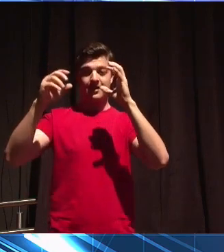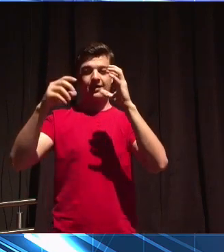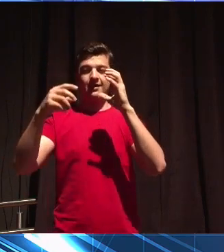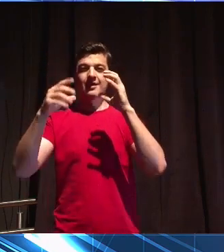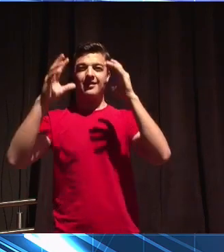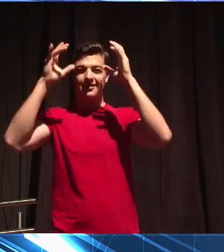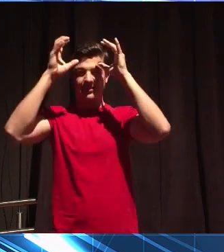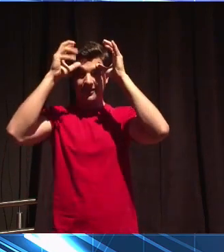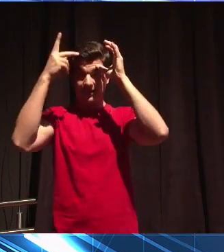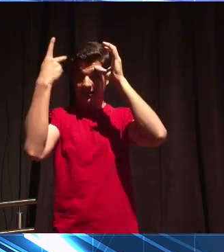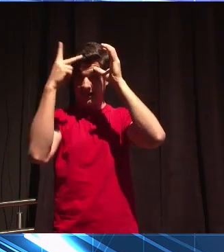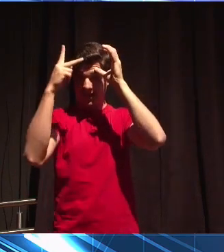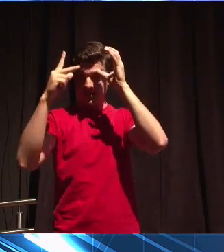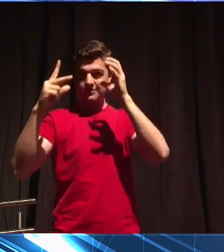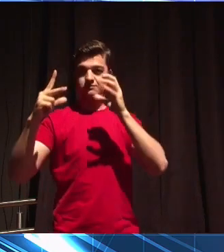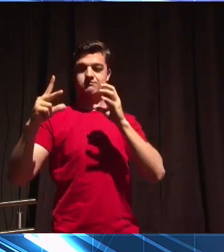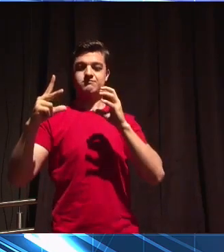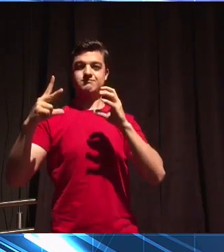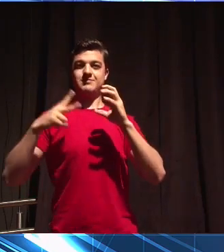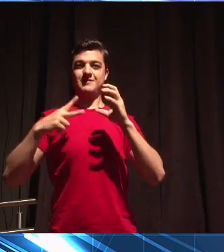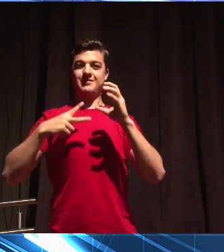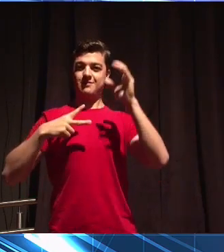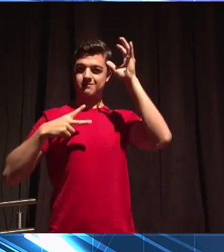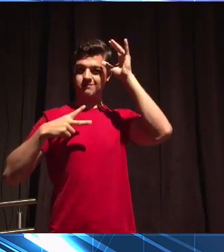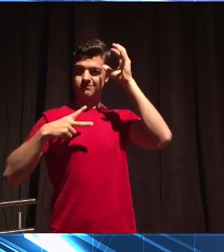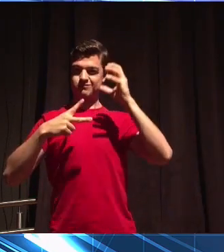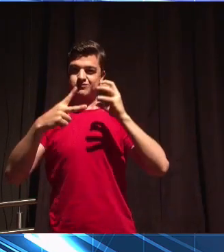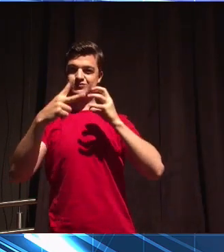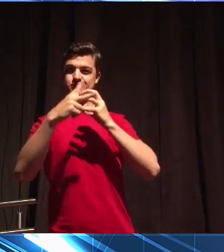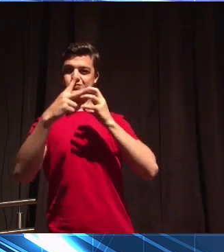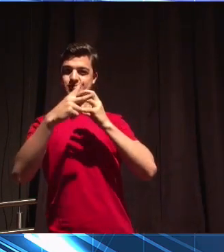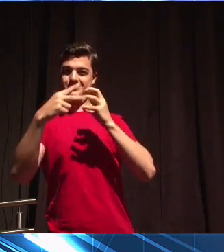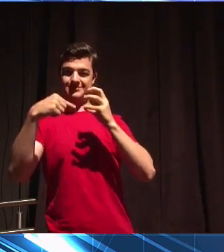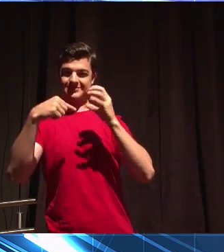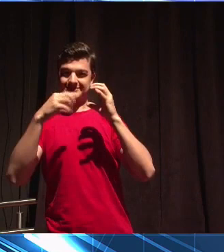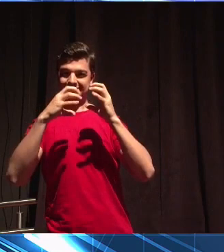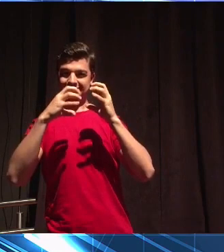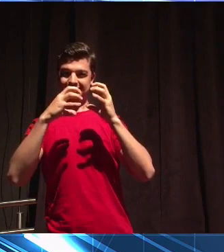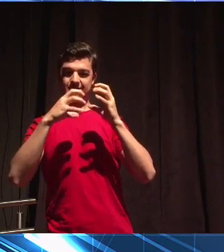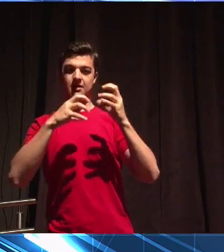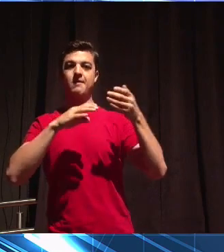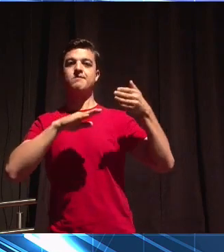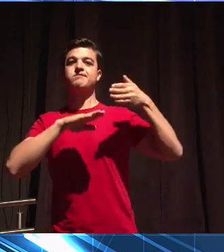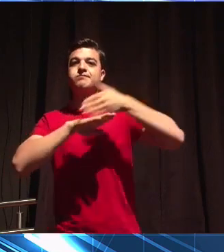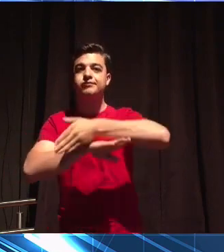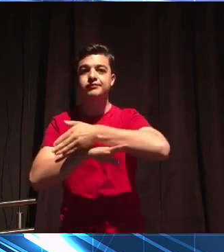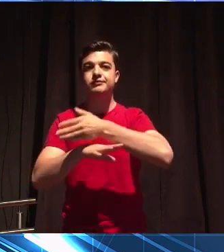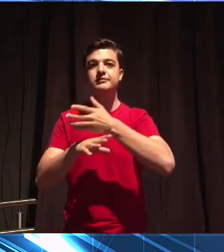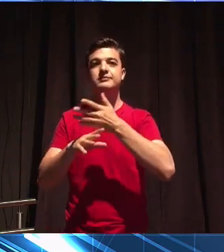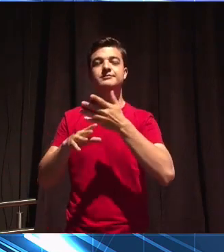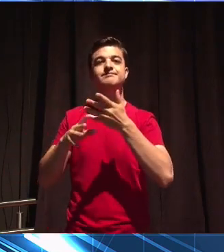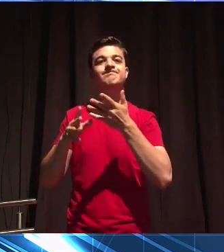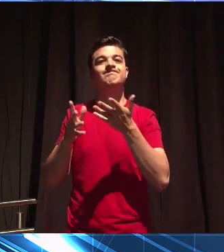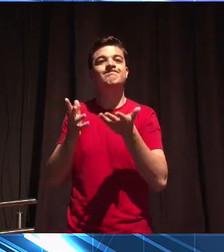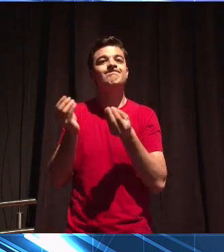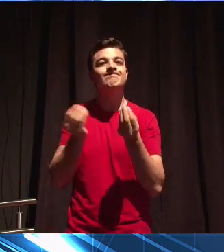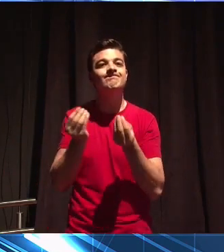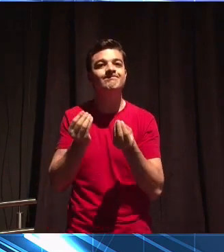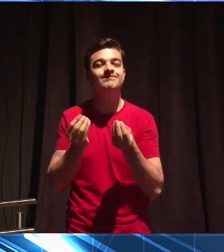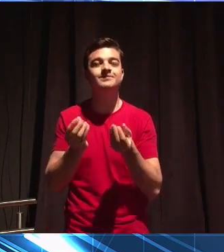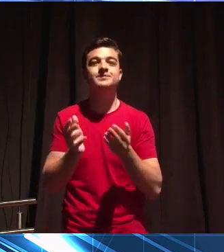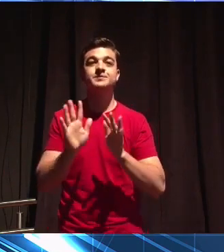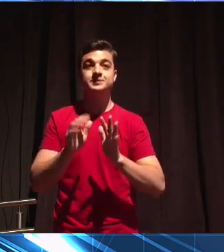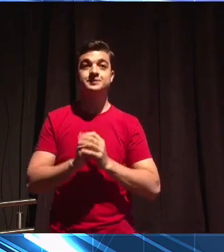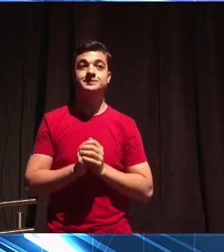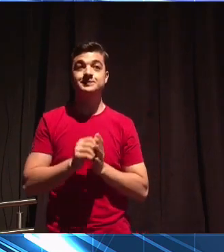eu vejo que alguns pontos, quando a gente pensa, são muito fáceis. Quando a gente pensa, por exemplo, poxa, se tu está travado dentro do teu corpo, é maravilhoso que